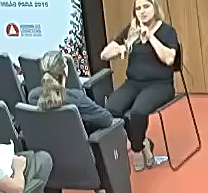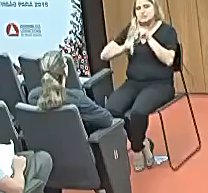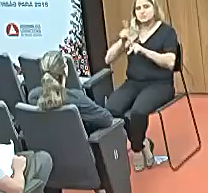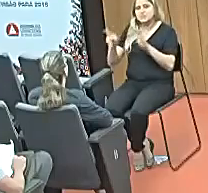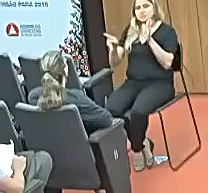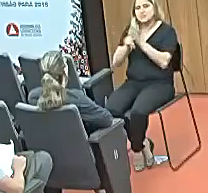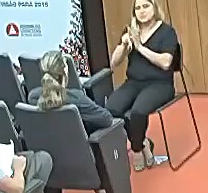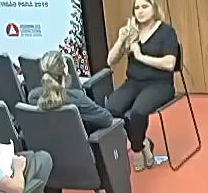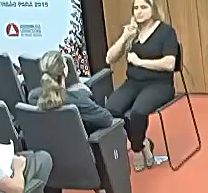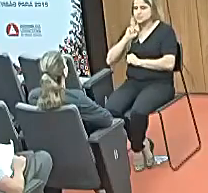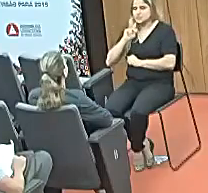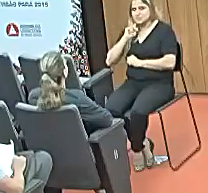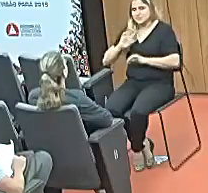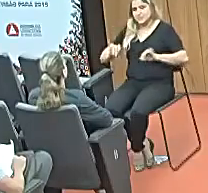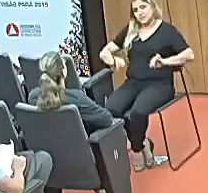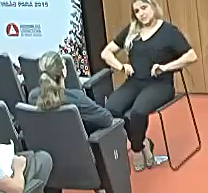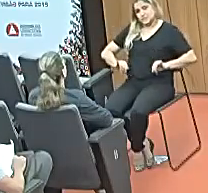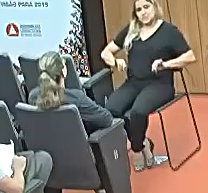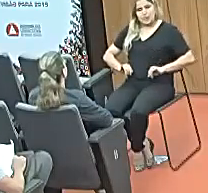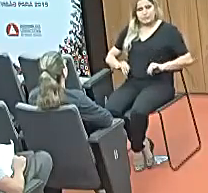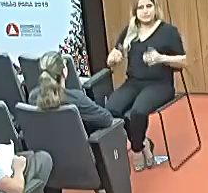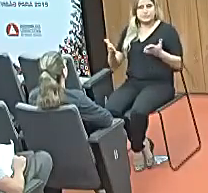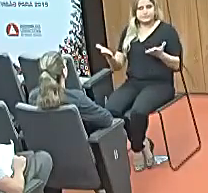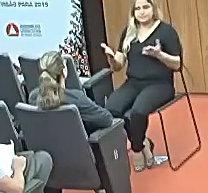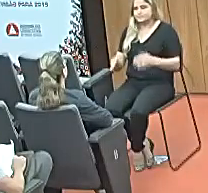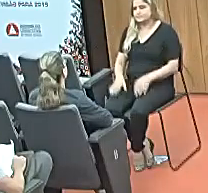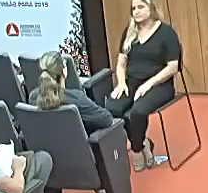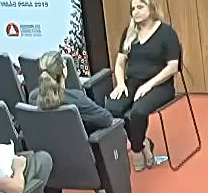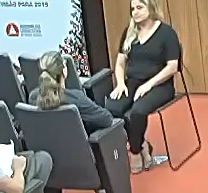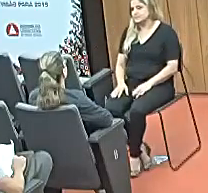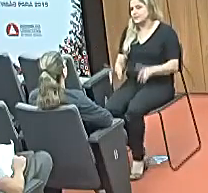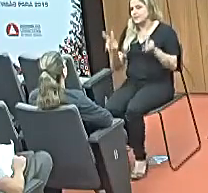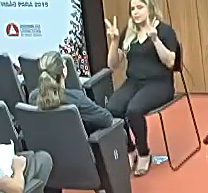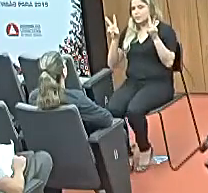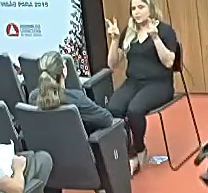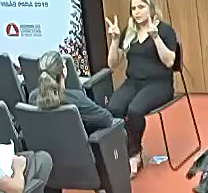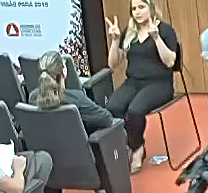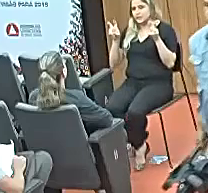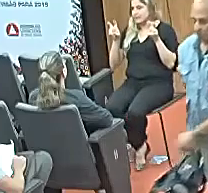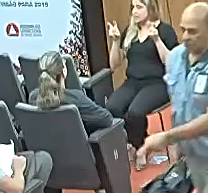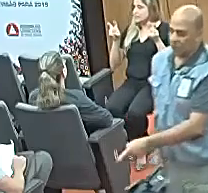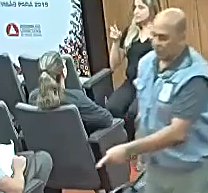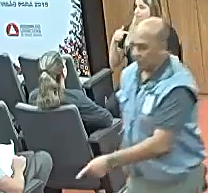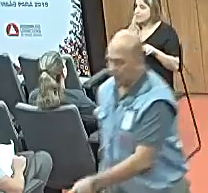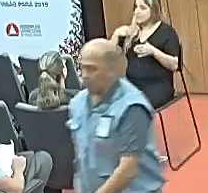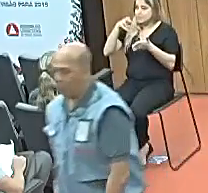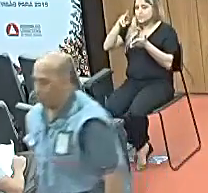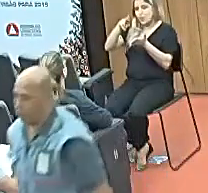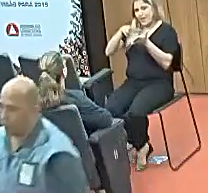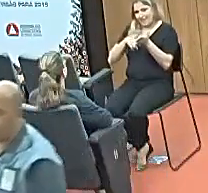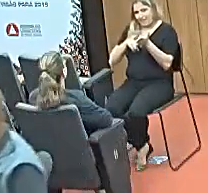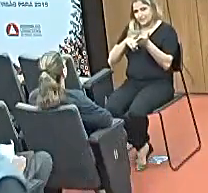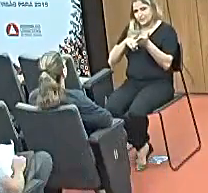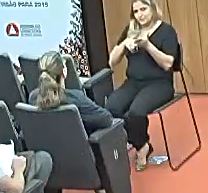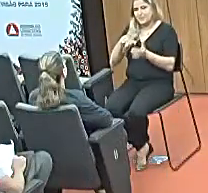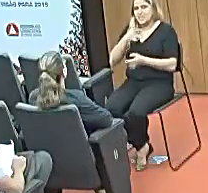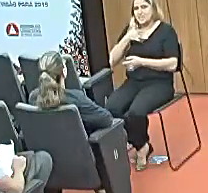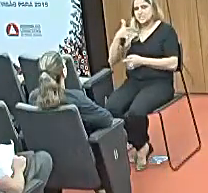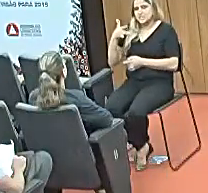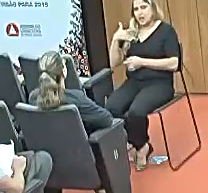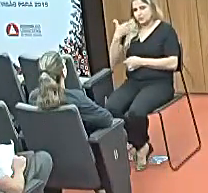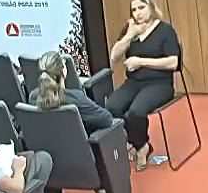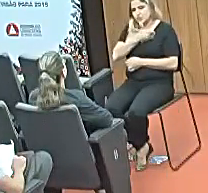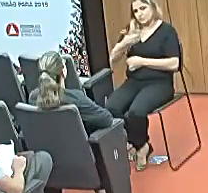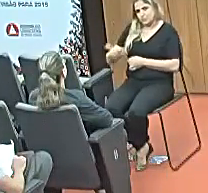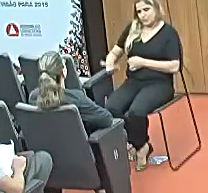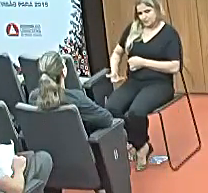sofre com a situação que hoje estamos vivendo o tema no qual foi eleito relator foi saúde pública do eixo